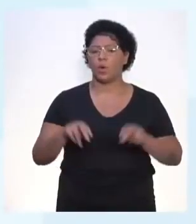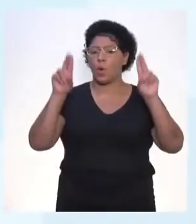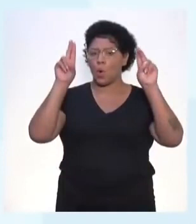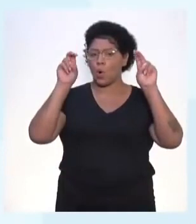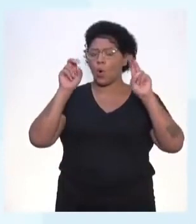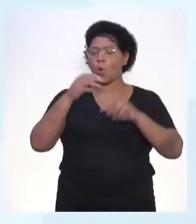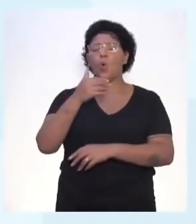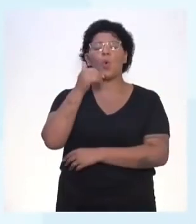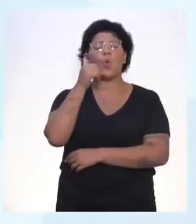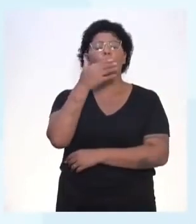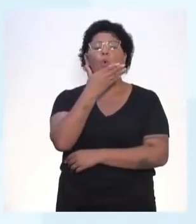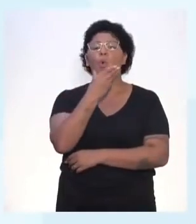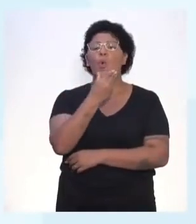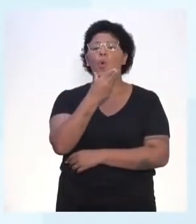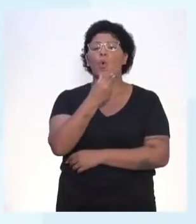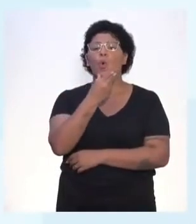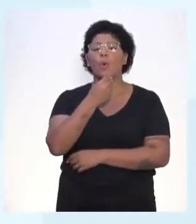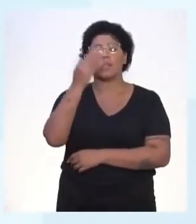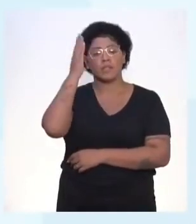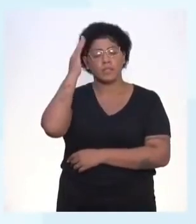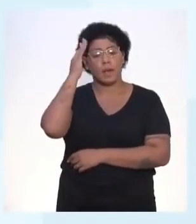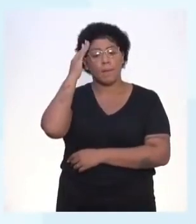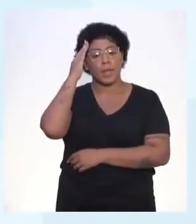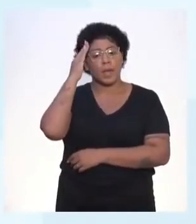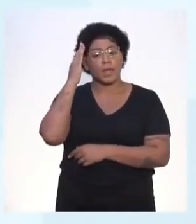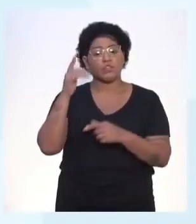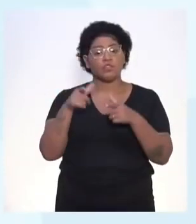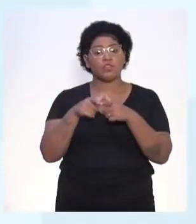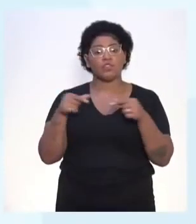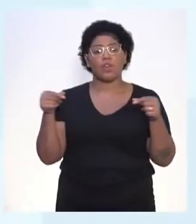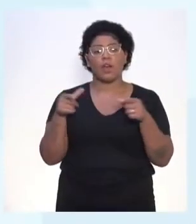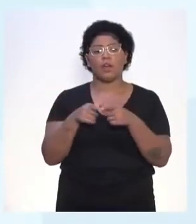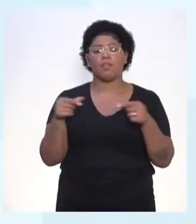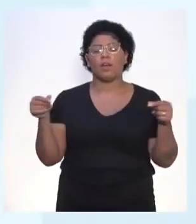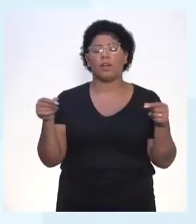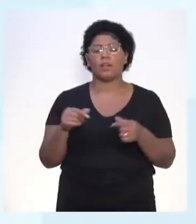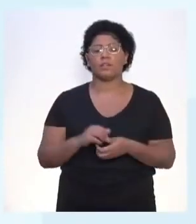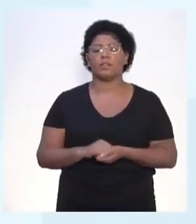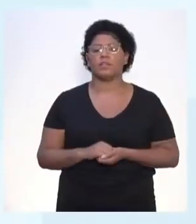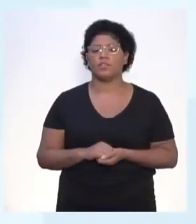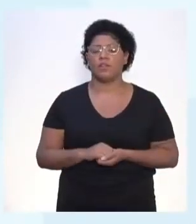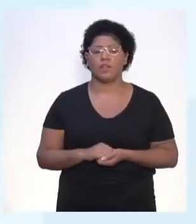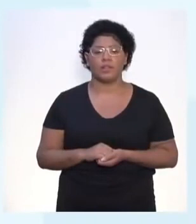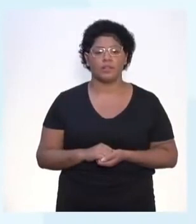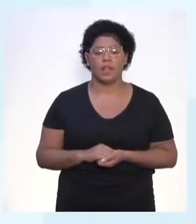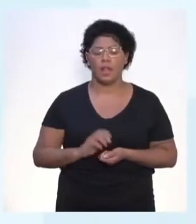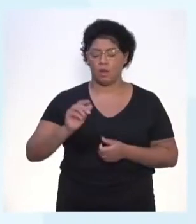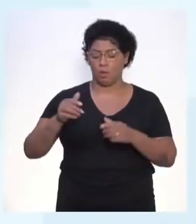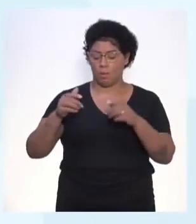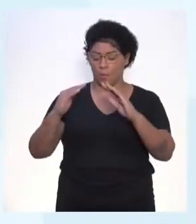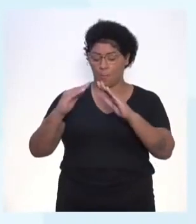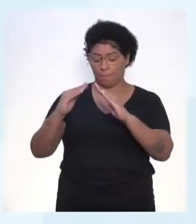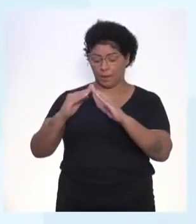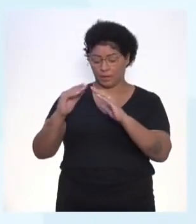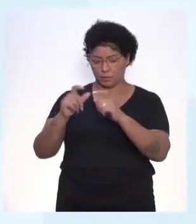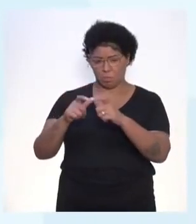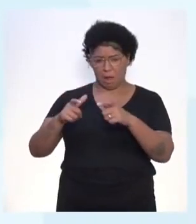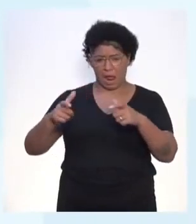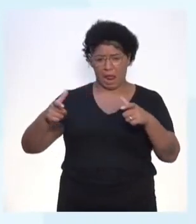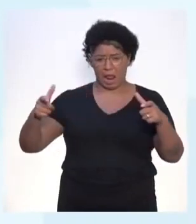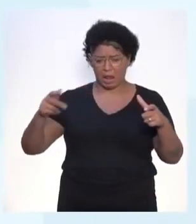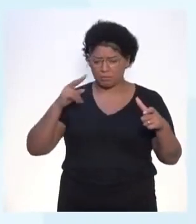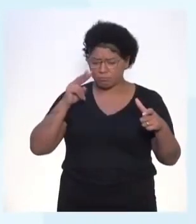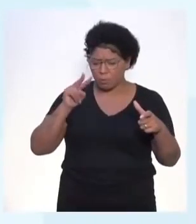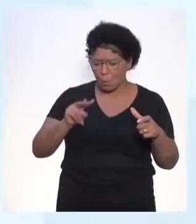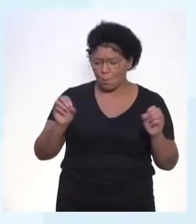que Sabia Javanês. Vamos ler um pouquinho sobre ele, para a gente entender qual é esse gênero textual. Era uma casa enorme que parecia estar